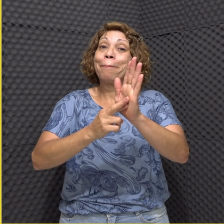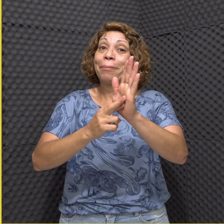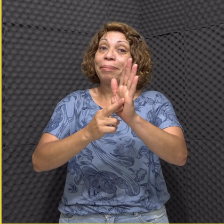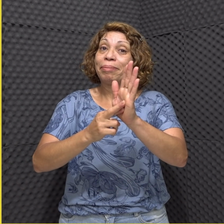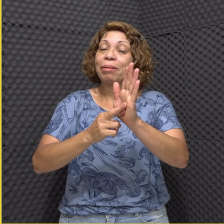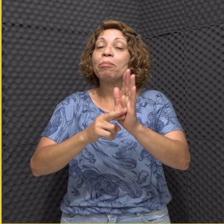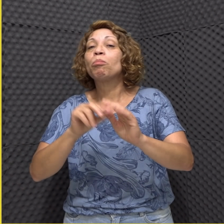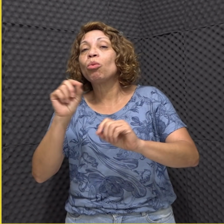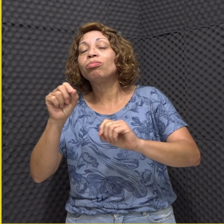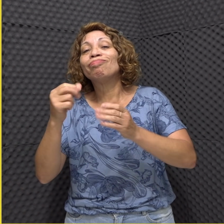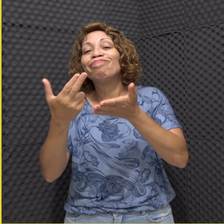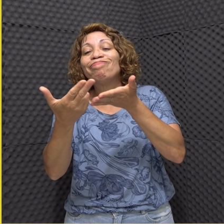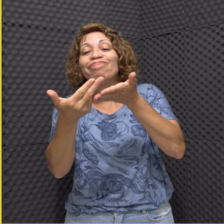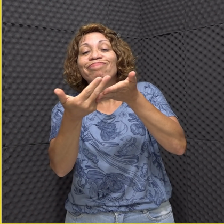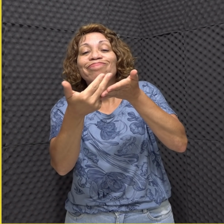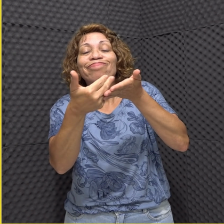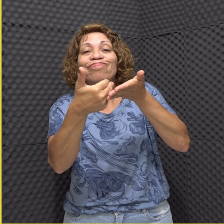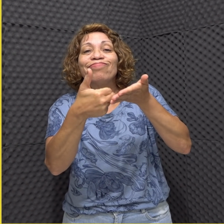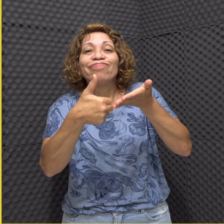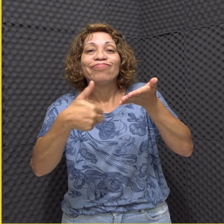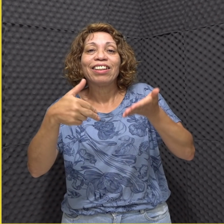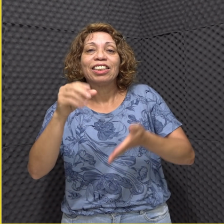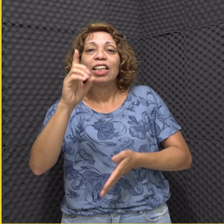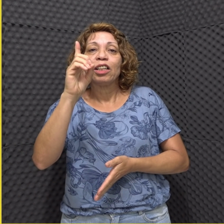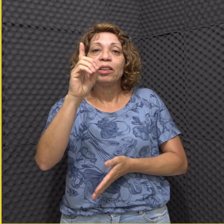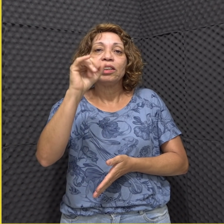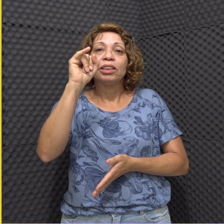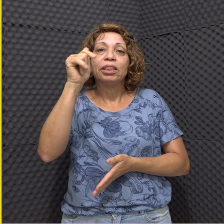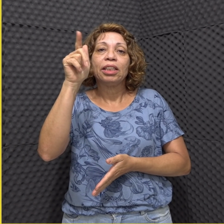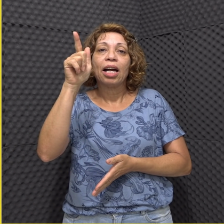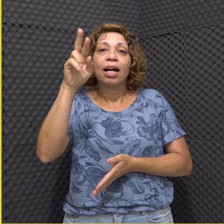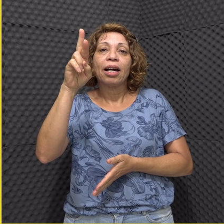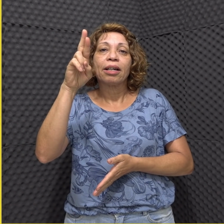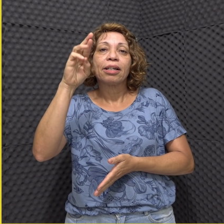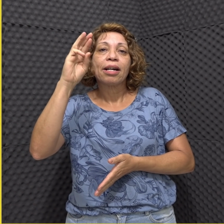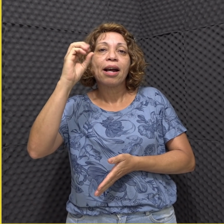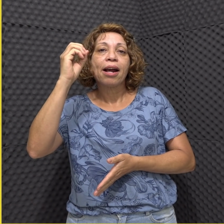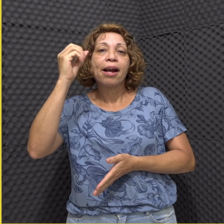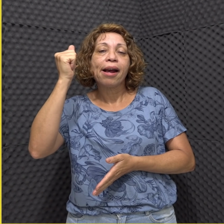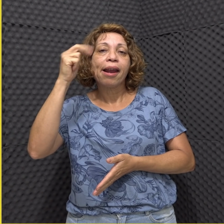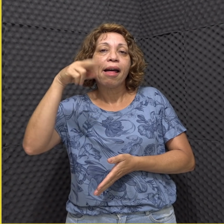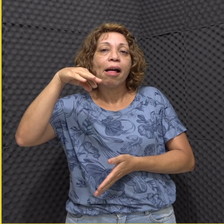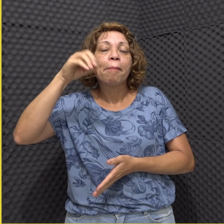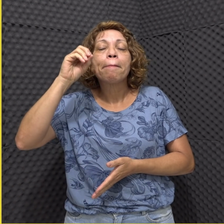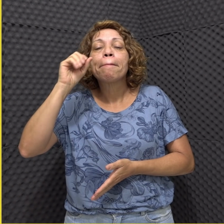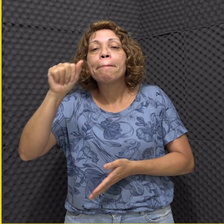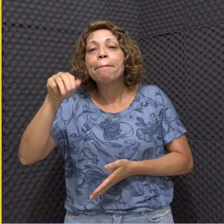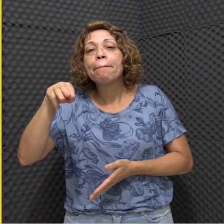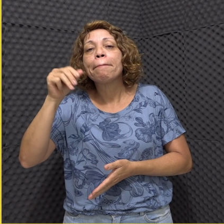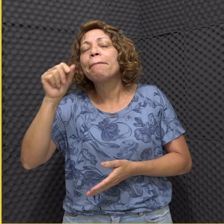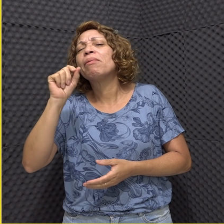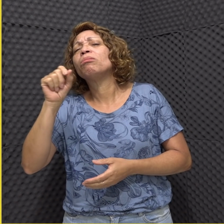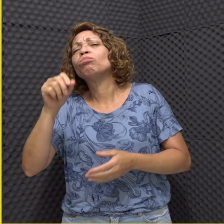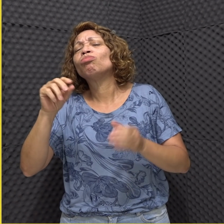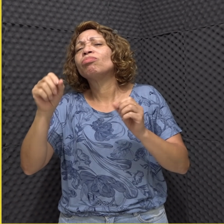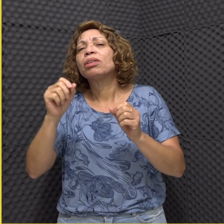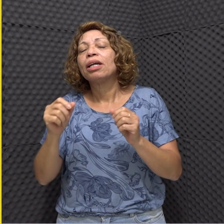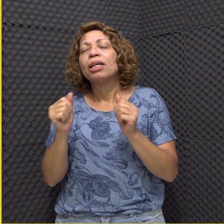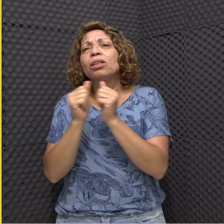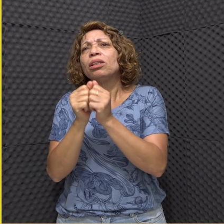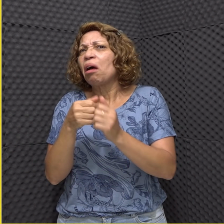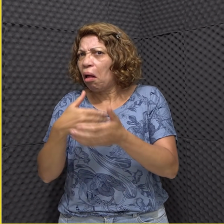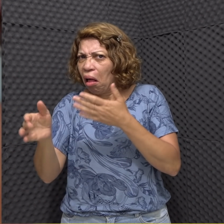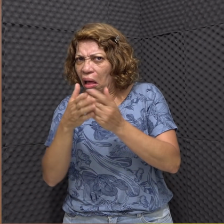maioria das vezes por um diagrama. Nomenclatura número 2, eu quero que você agora preste atenção no que é